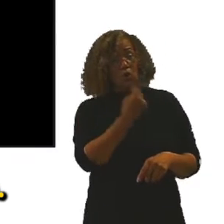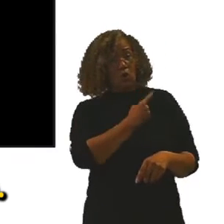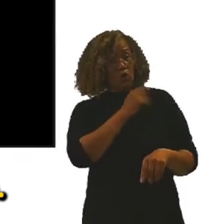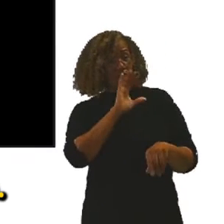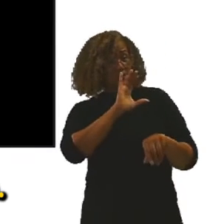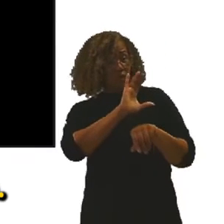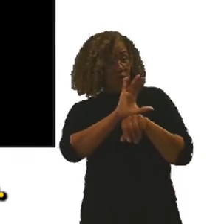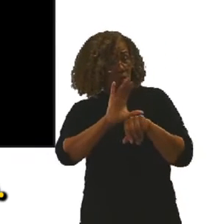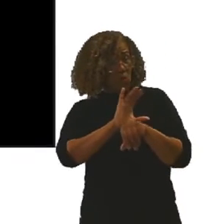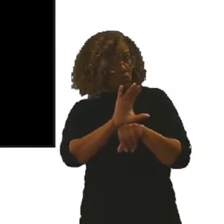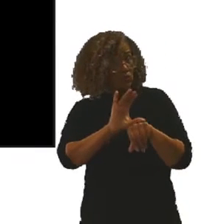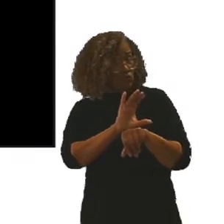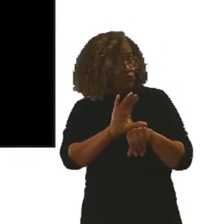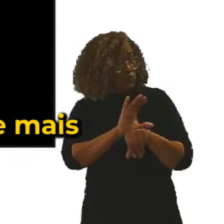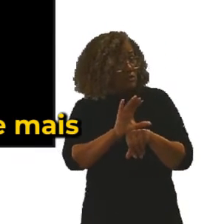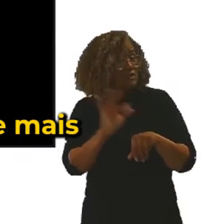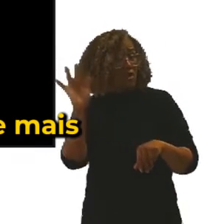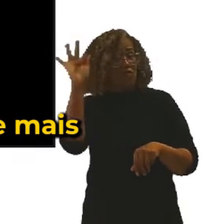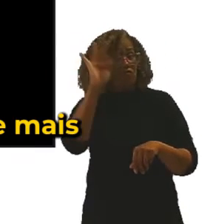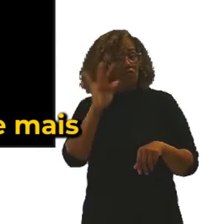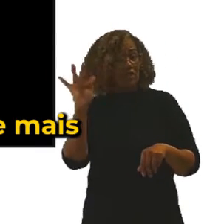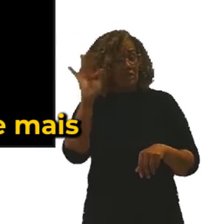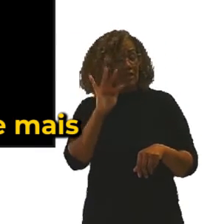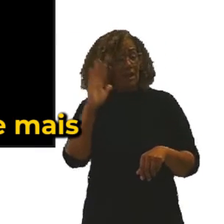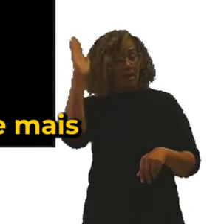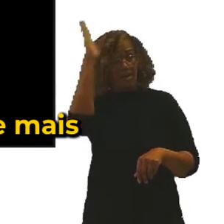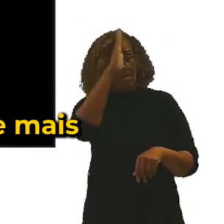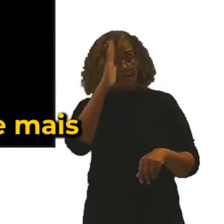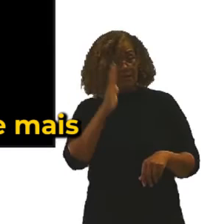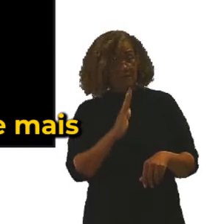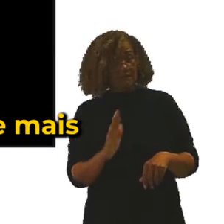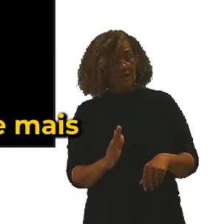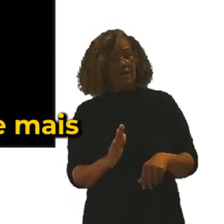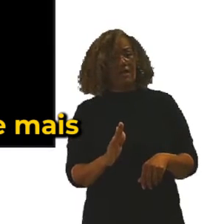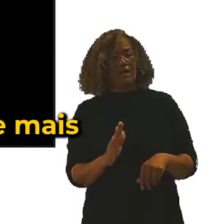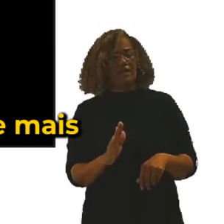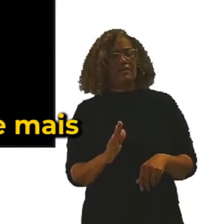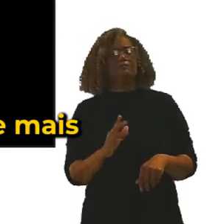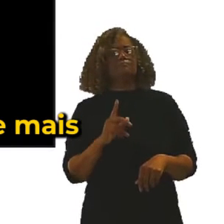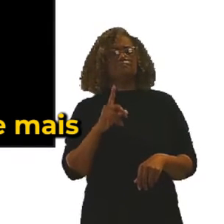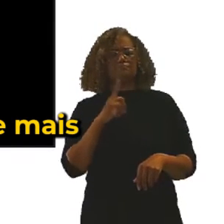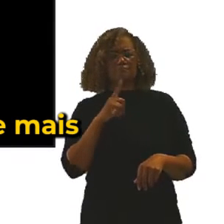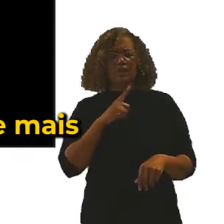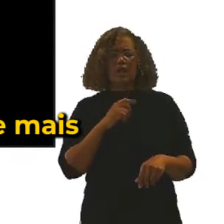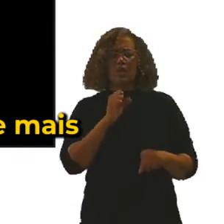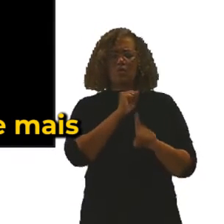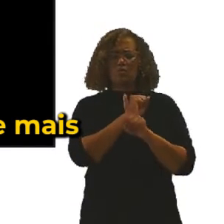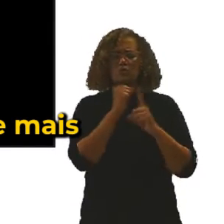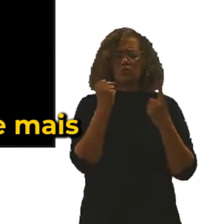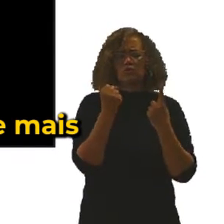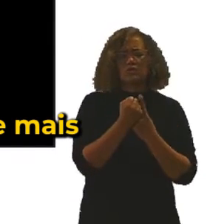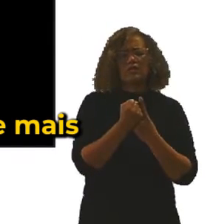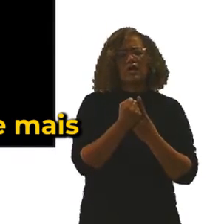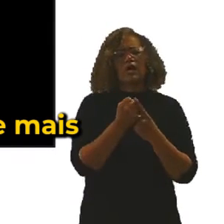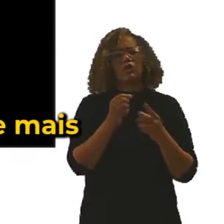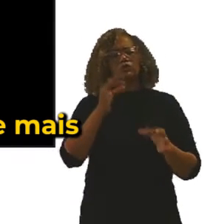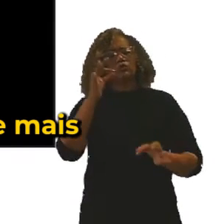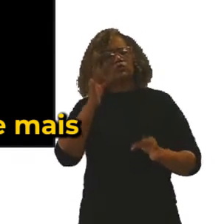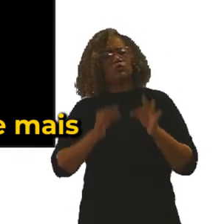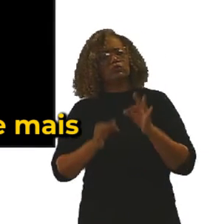Constituição brasileira. Ela, no sentido de construir uma sociedade mais justa, mais livre,